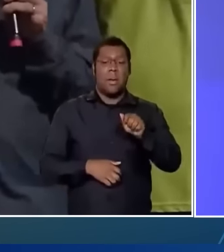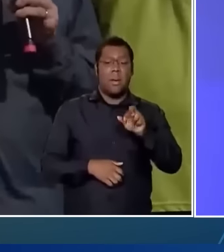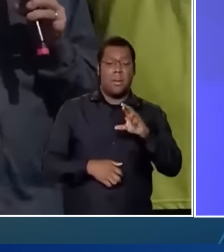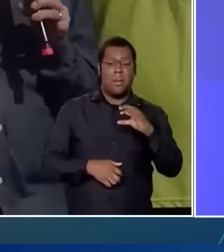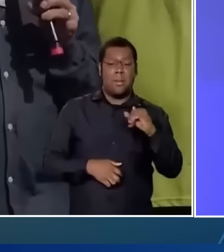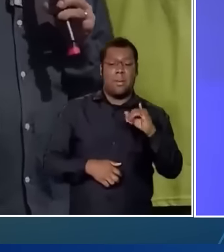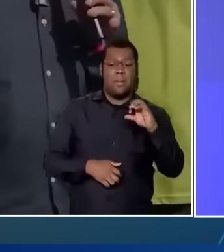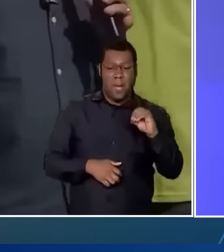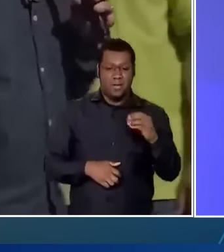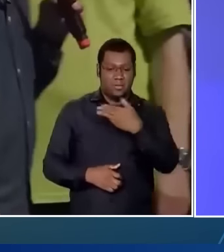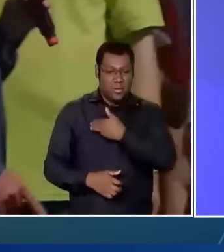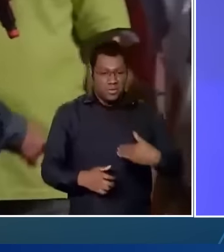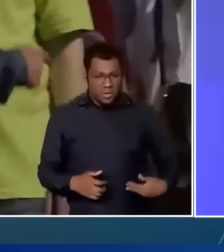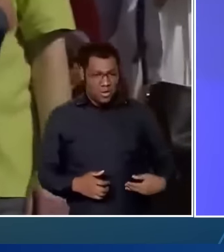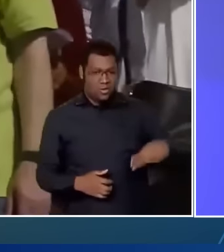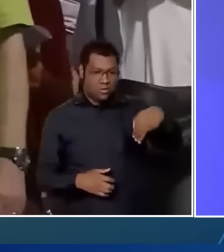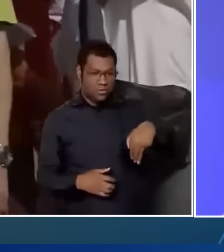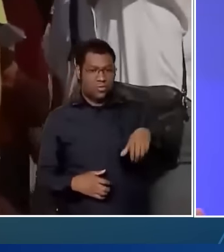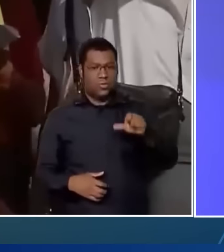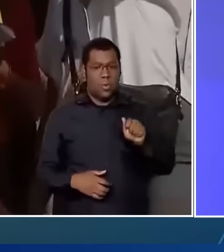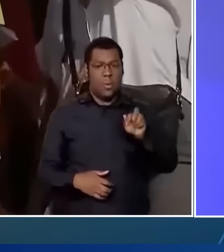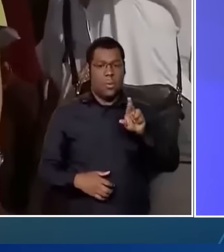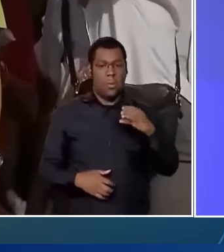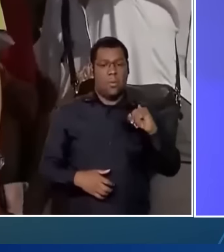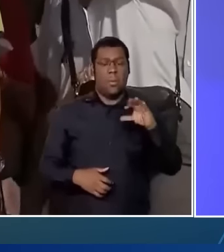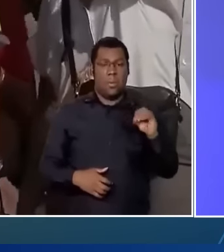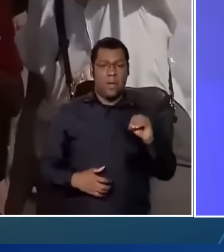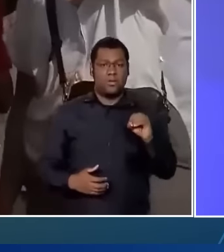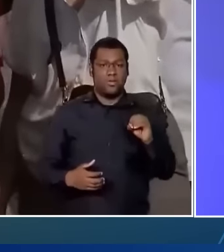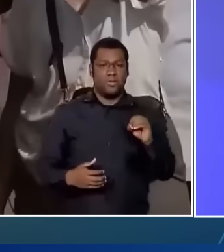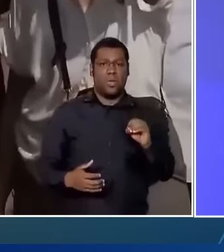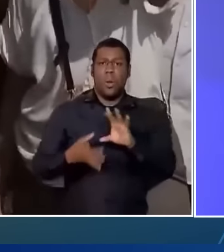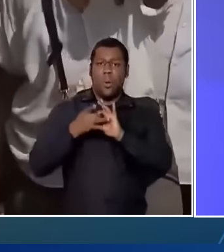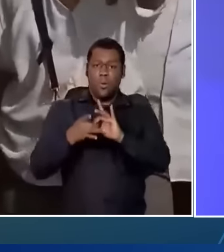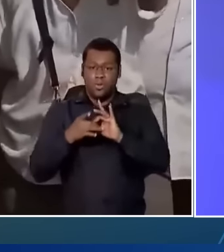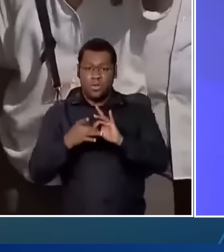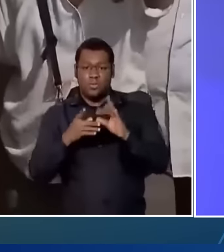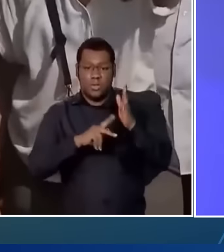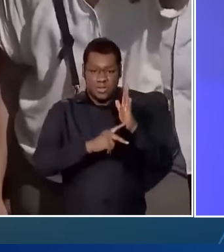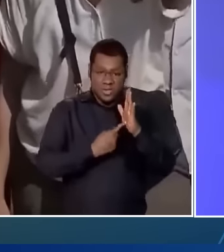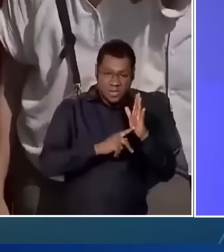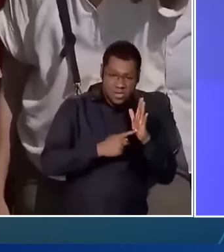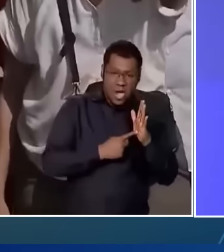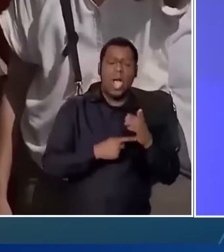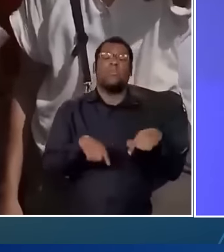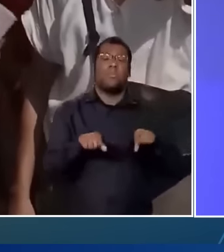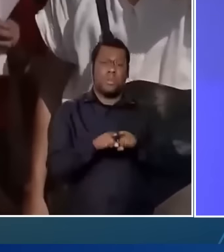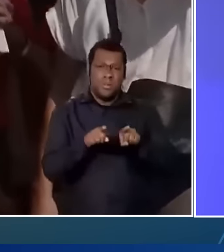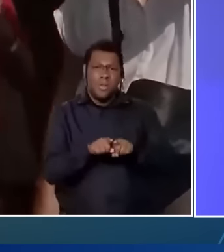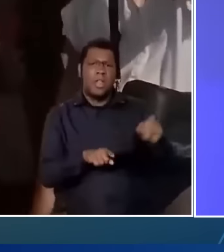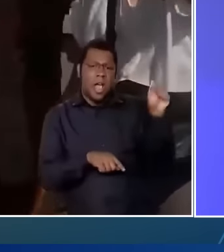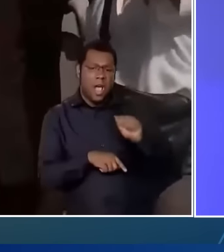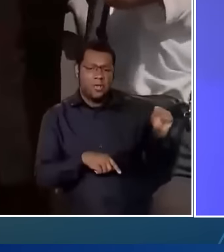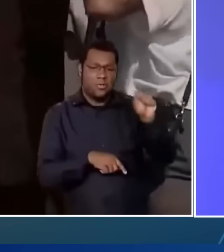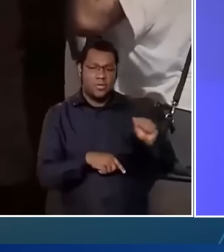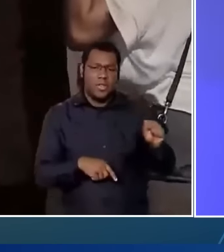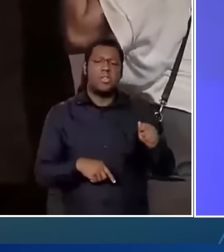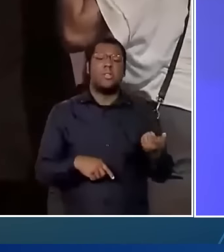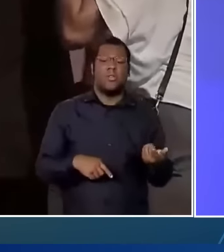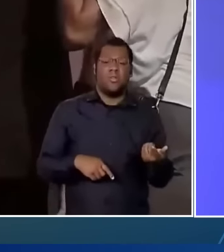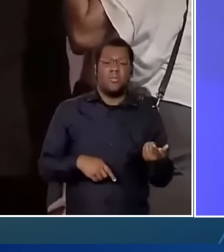medida. Agora, tudo bem, que seja. Eu também conversei com um especialista hoje cedo a respeito do tema. O que essa pessoa me disse, Elô, é o seguinte: